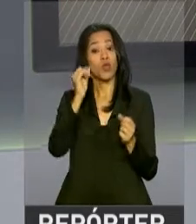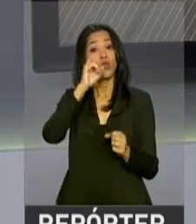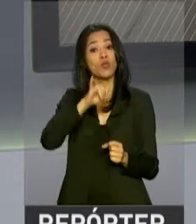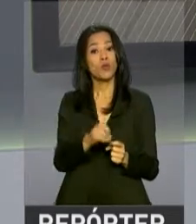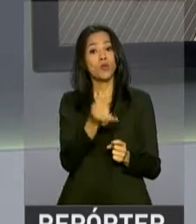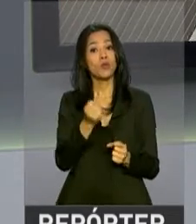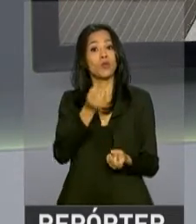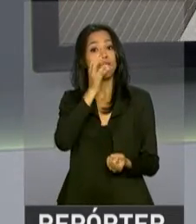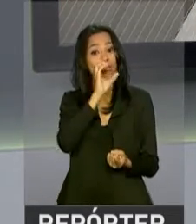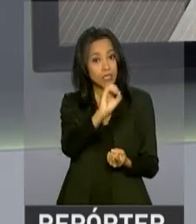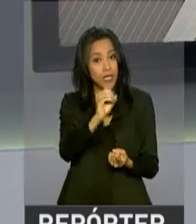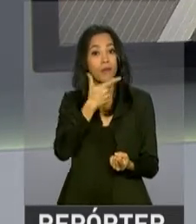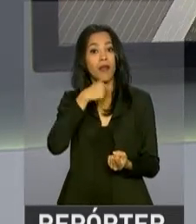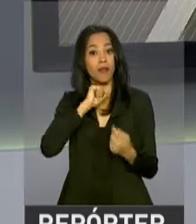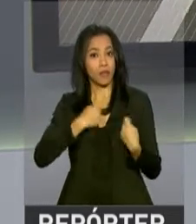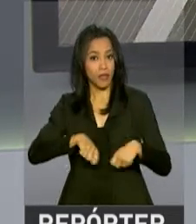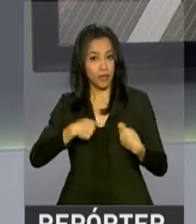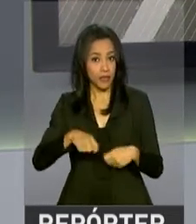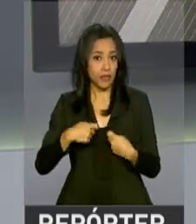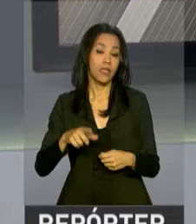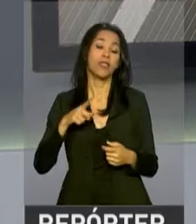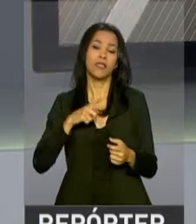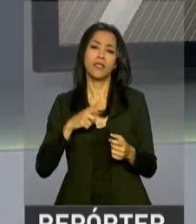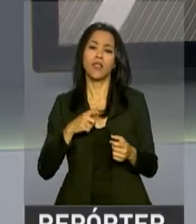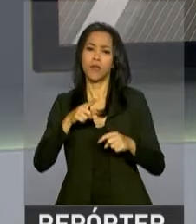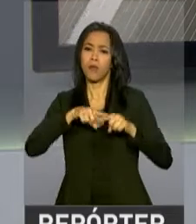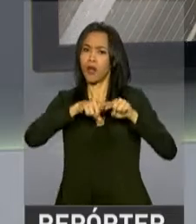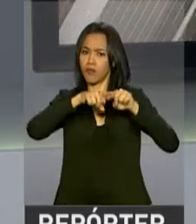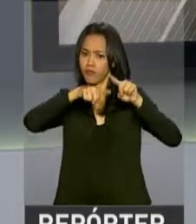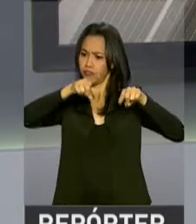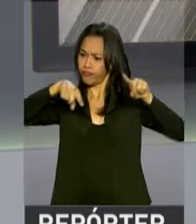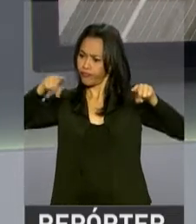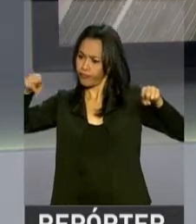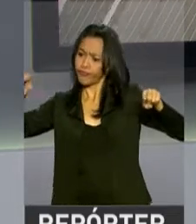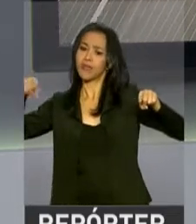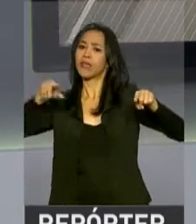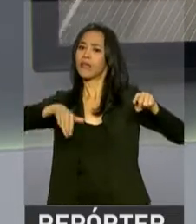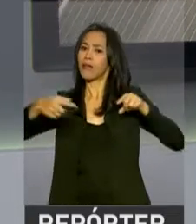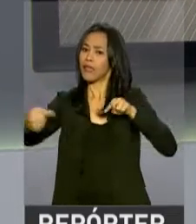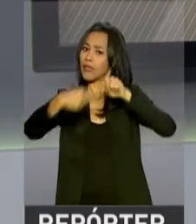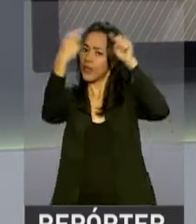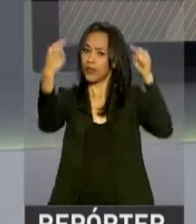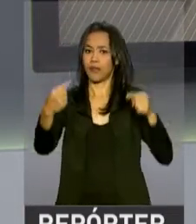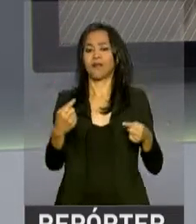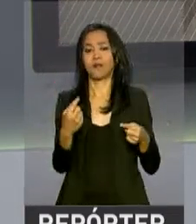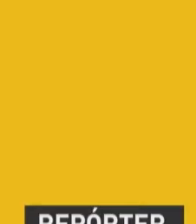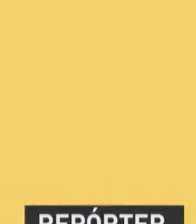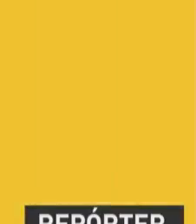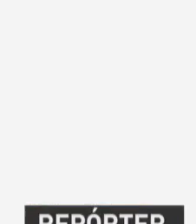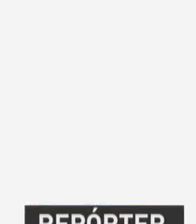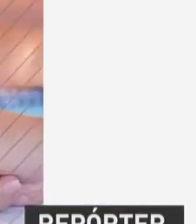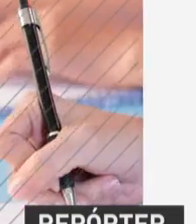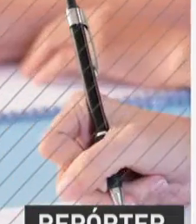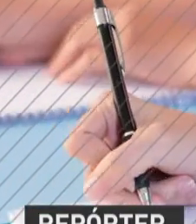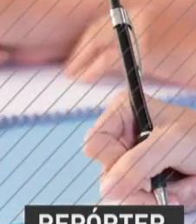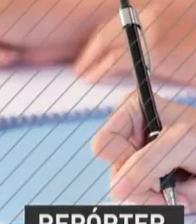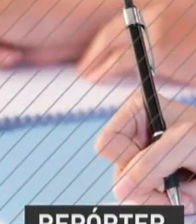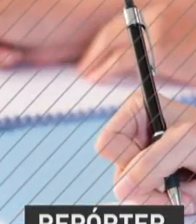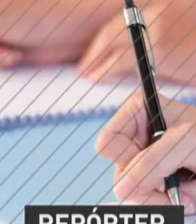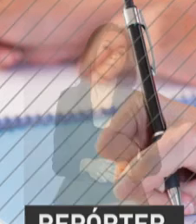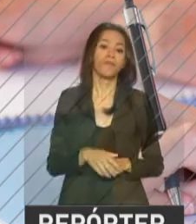a quem mais precisa e uma escala de financiamento que varia conforme a renda familiar dos estudantes a